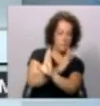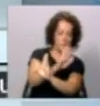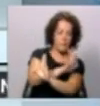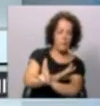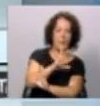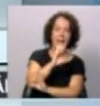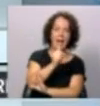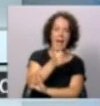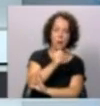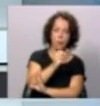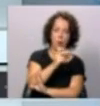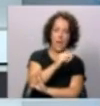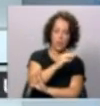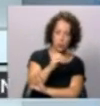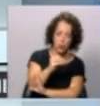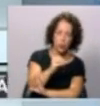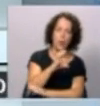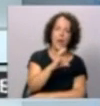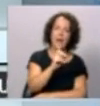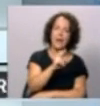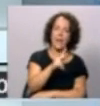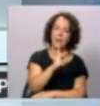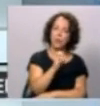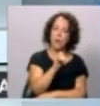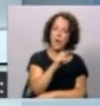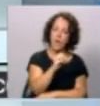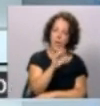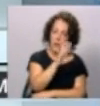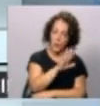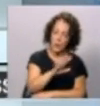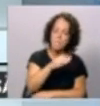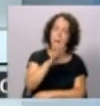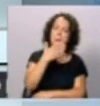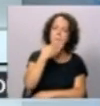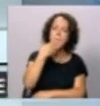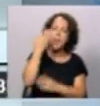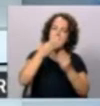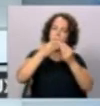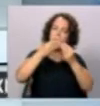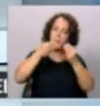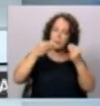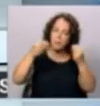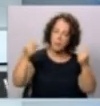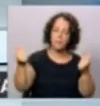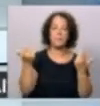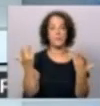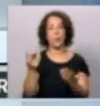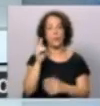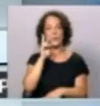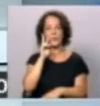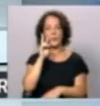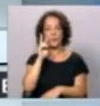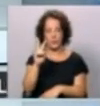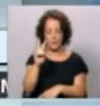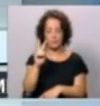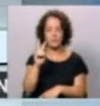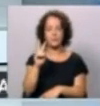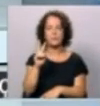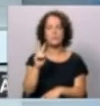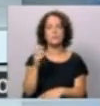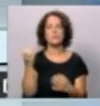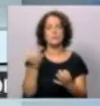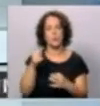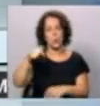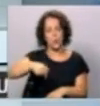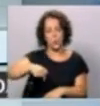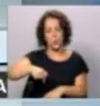Raso e Carvoeiro, mas que rapidamente vai dissipar ao longo da manhã. Vendo o porquê de tudo isto na nossa carta de prognóstico de superfície, válida para